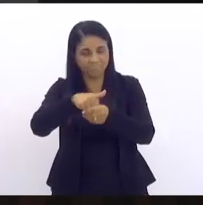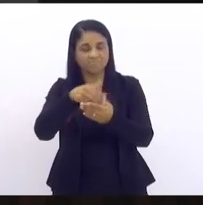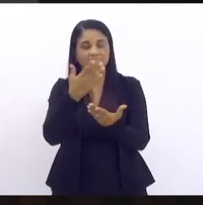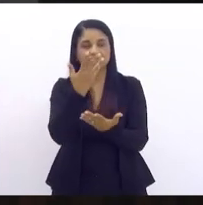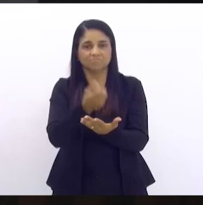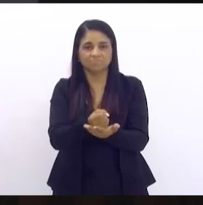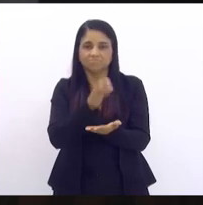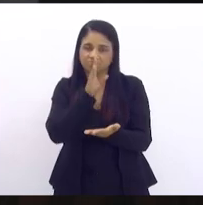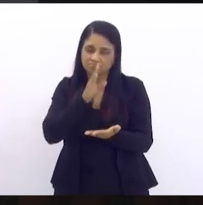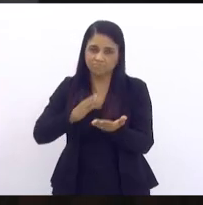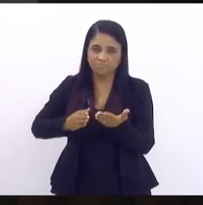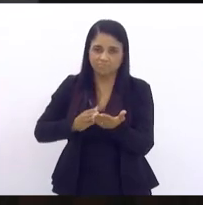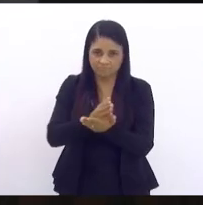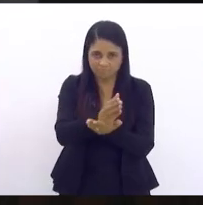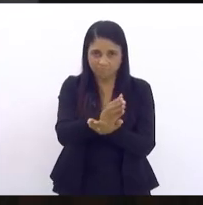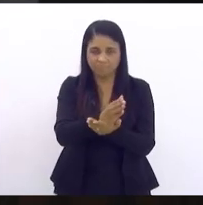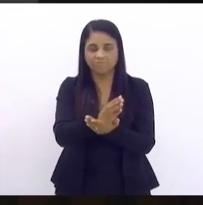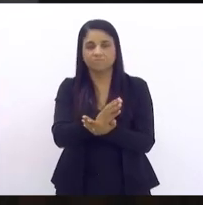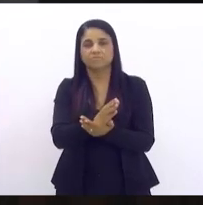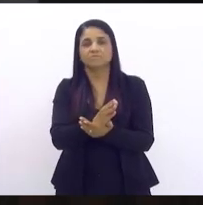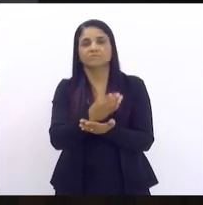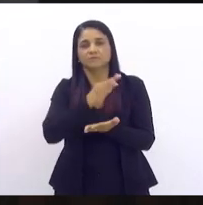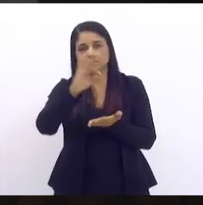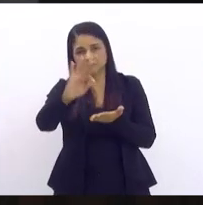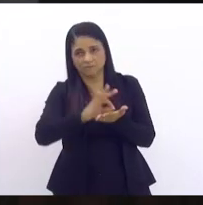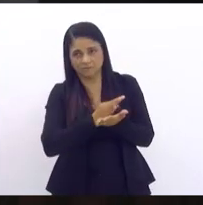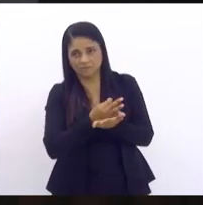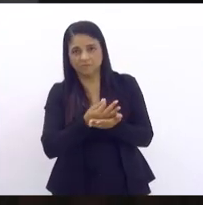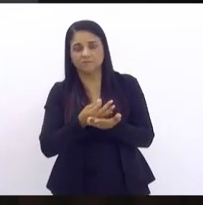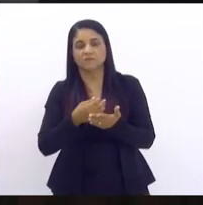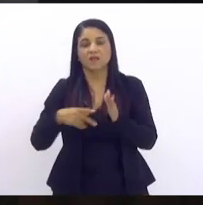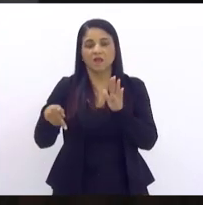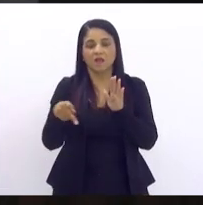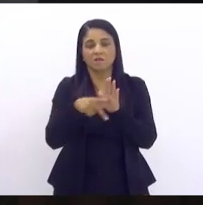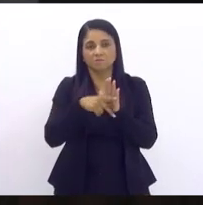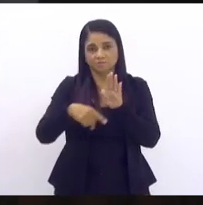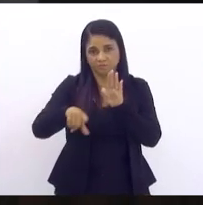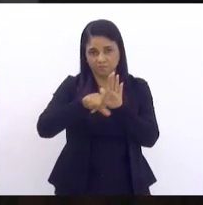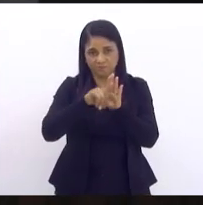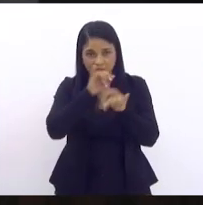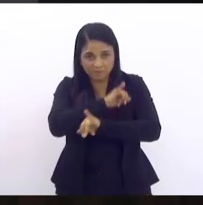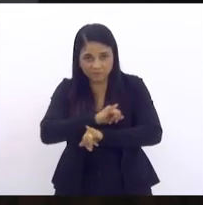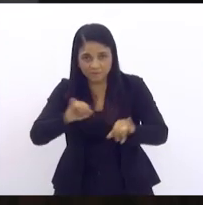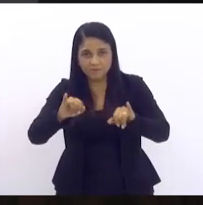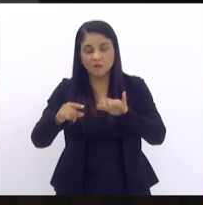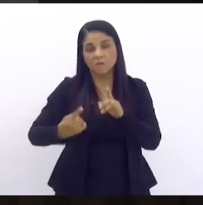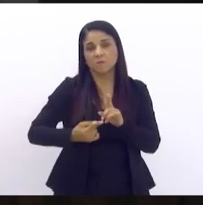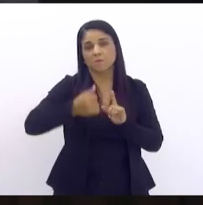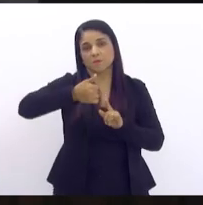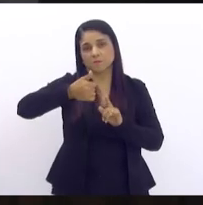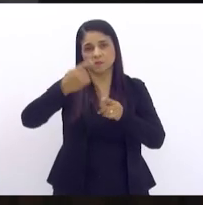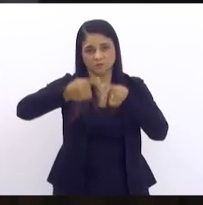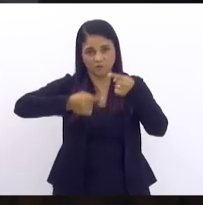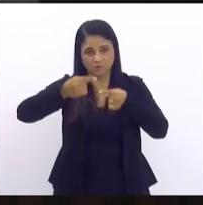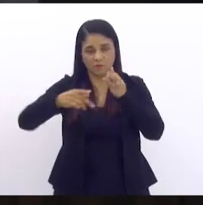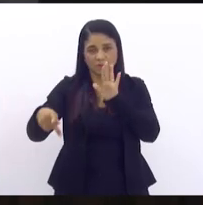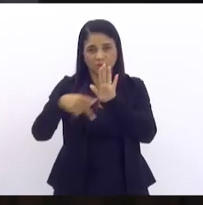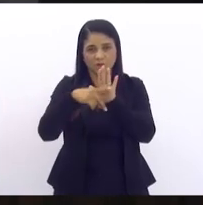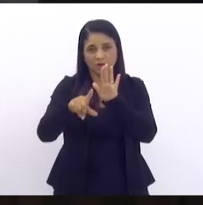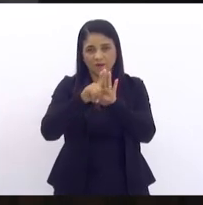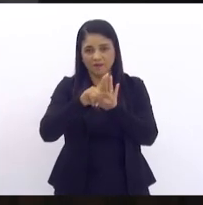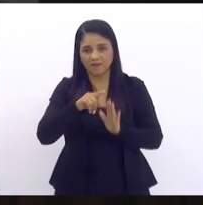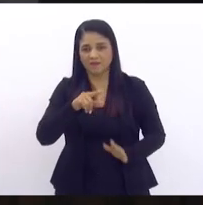aprovam, permaneçam como estão. Aprovado, vai autógrafo. Anuncio, em primeira discussão, Projeto de lei